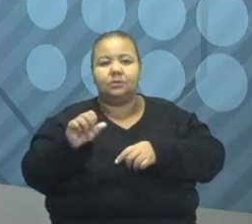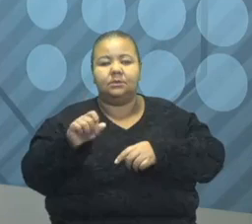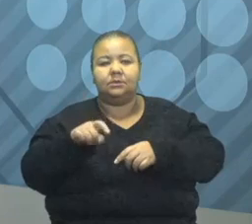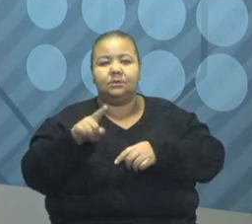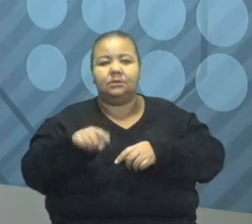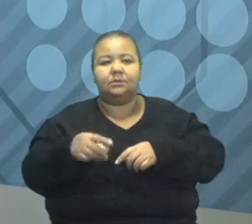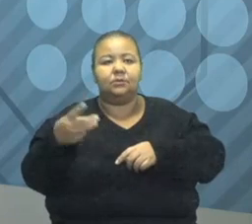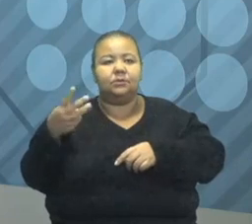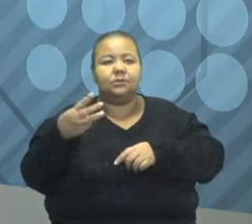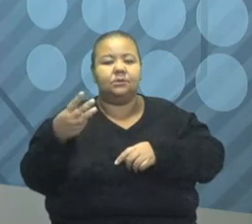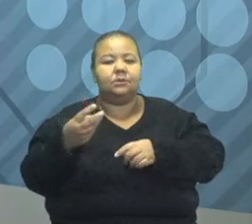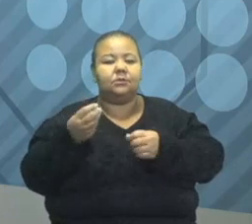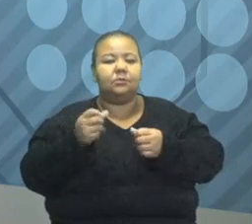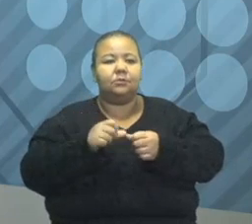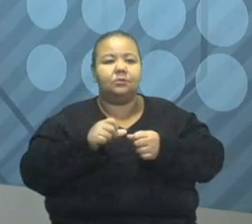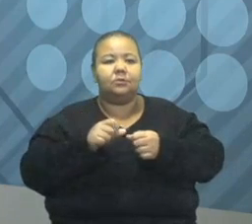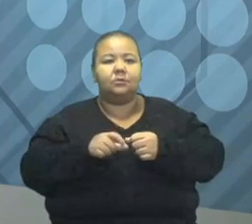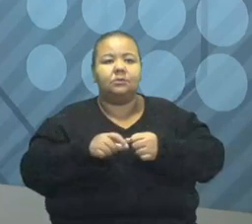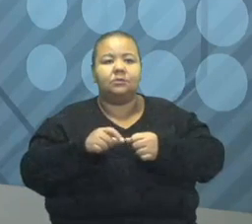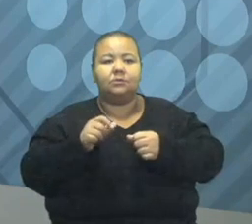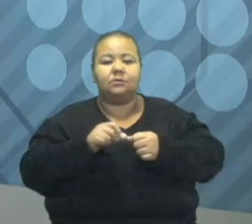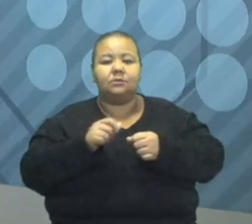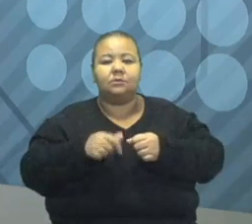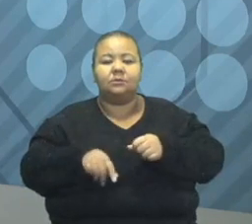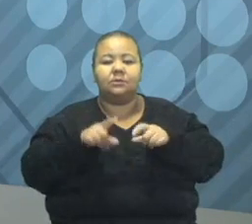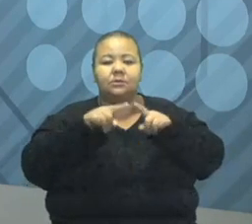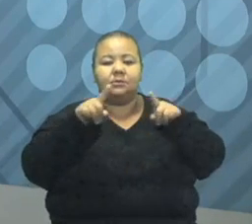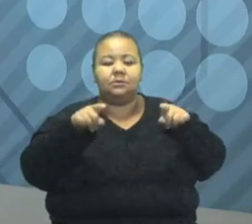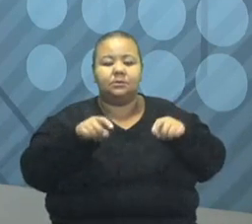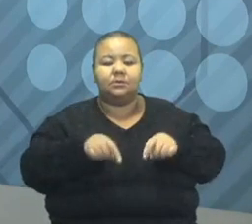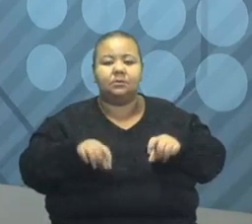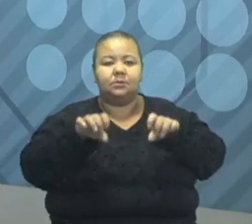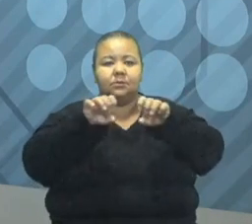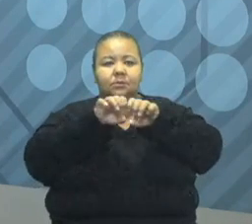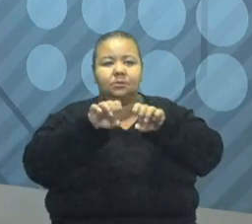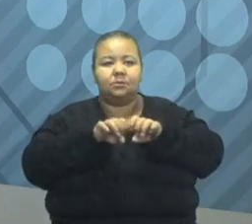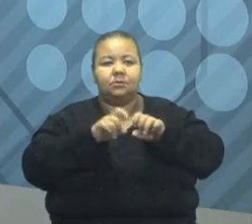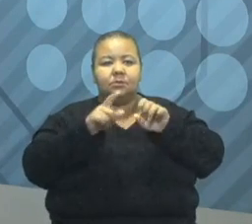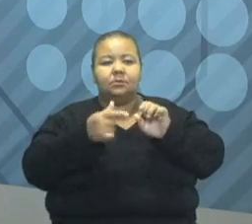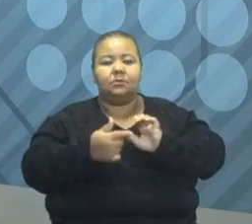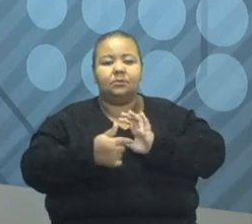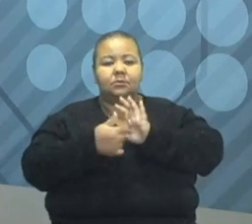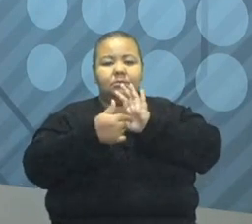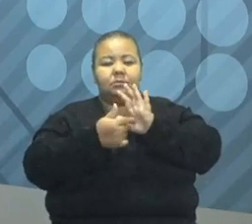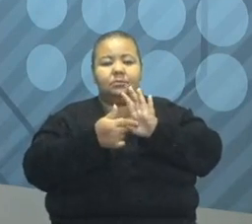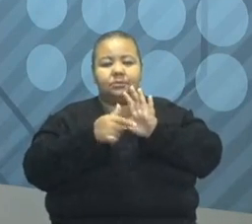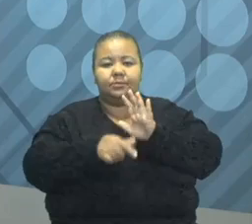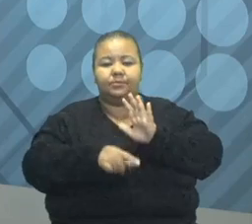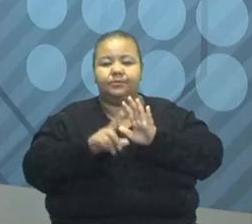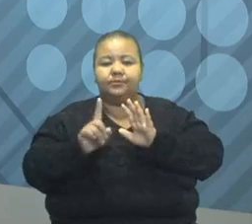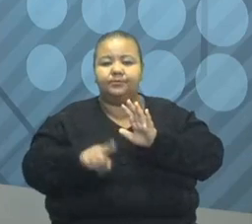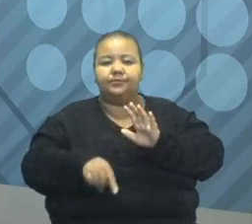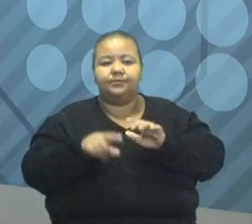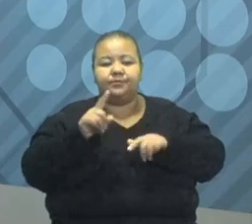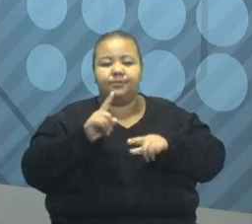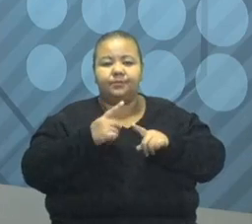ordem 3, professora, como a gente faria? A gente resolveria um sistema de equações como foi apresentado na situação. Não